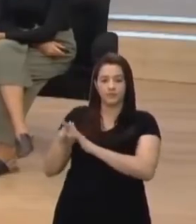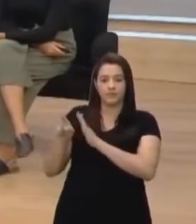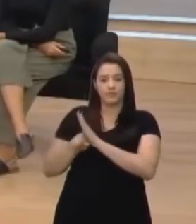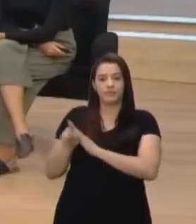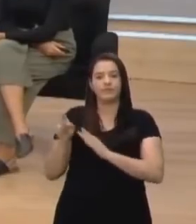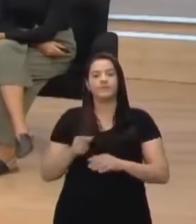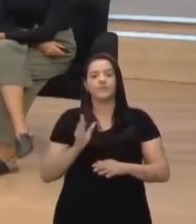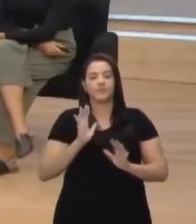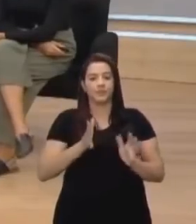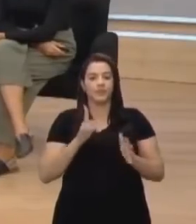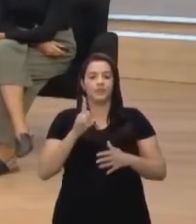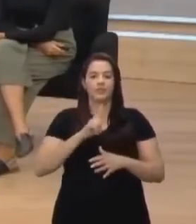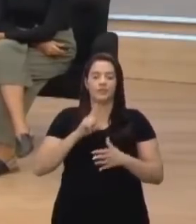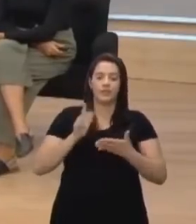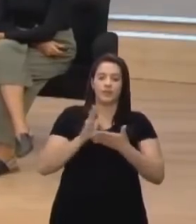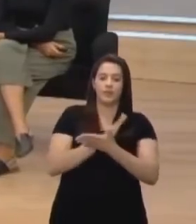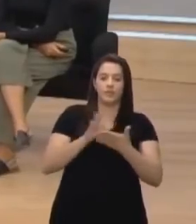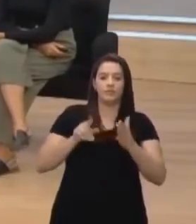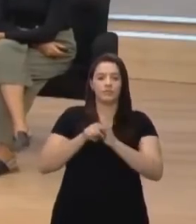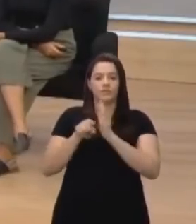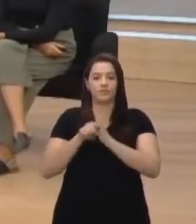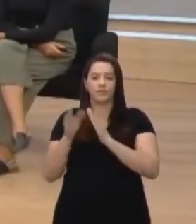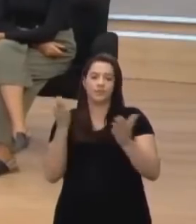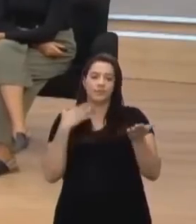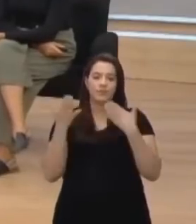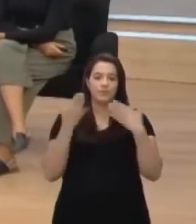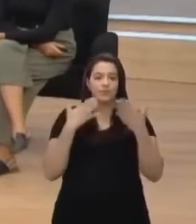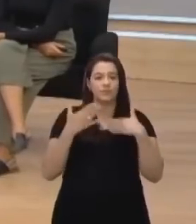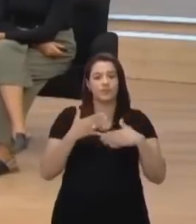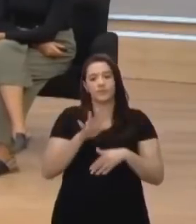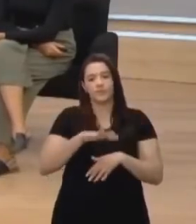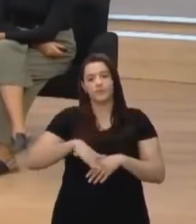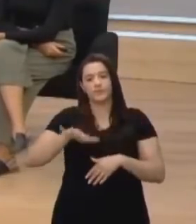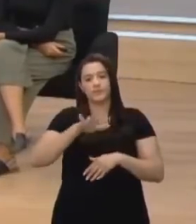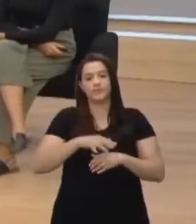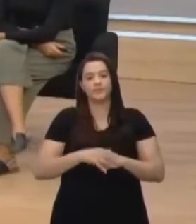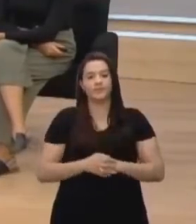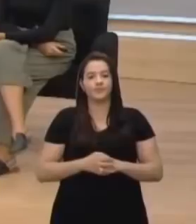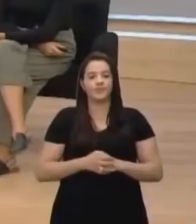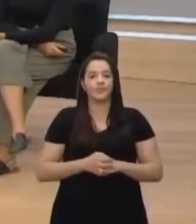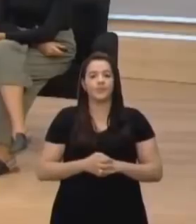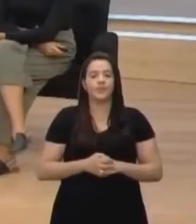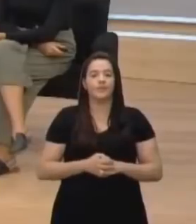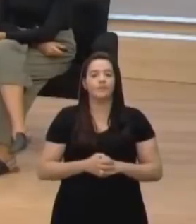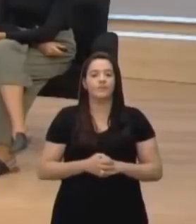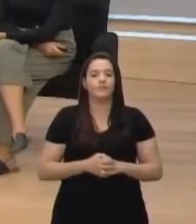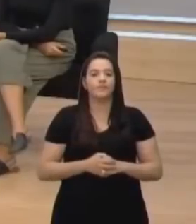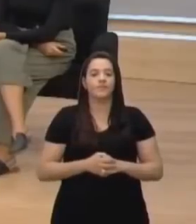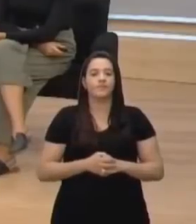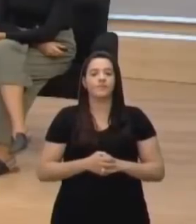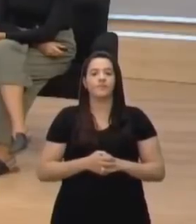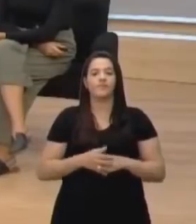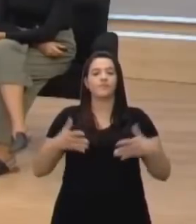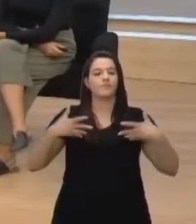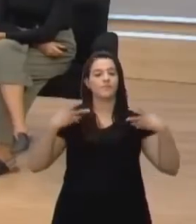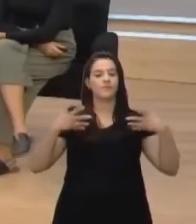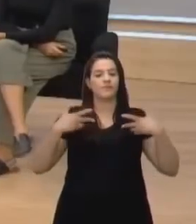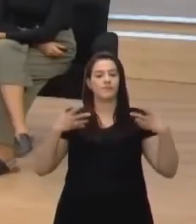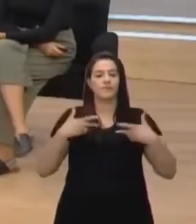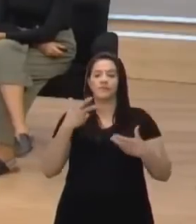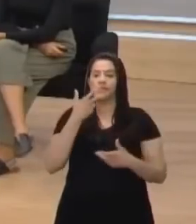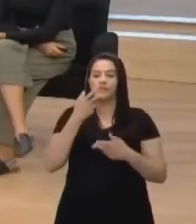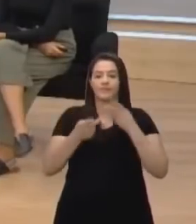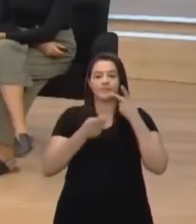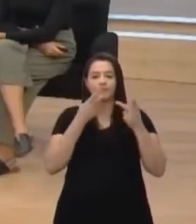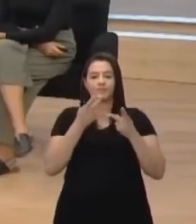tá, Cecília? Já temos aqui algumas perguntas para a gente bater um papo aí com a rede. Obrigado, Selma. Alegria falar de grêmio, né?